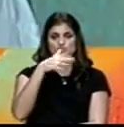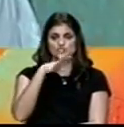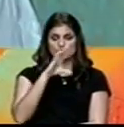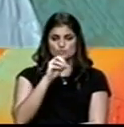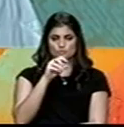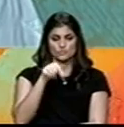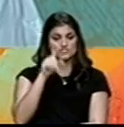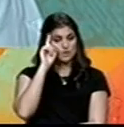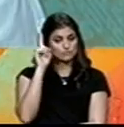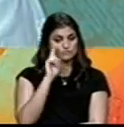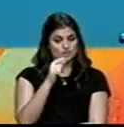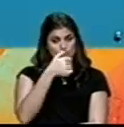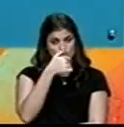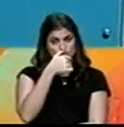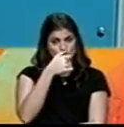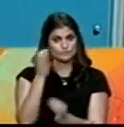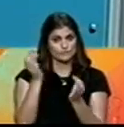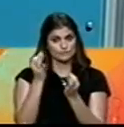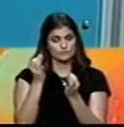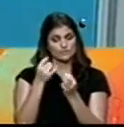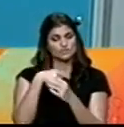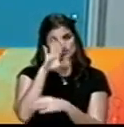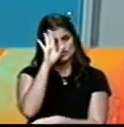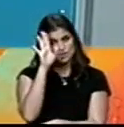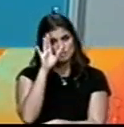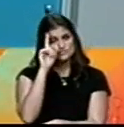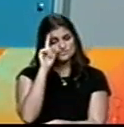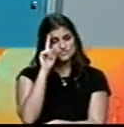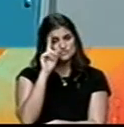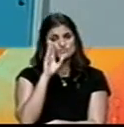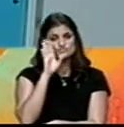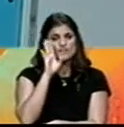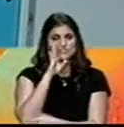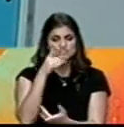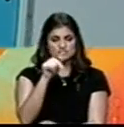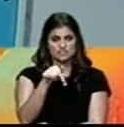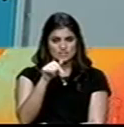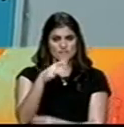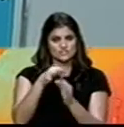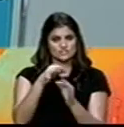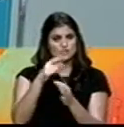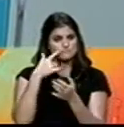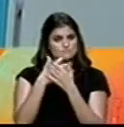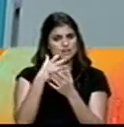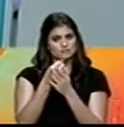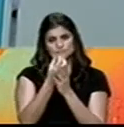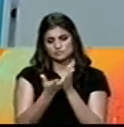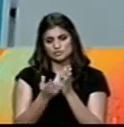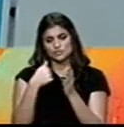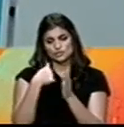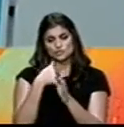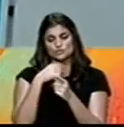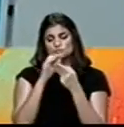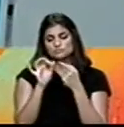Sim. Hoje é um dia tremendo. Tu já viste a quantidade de celebrações. É verdade. Mas eu, em particular, aprecio